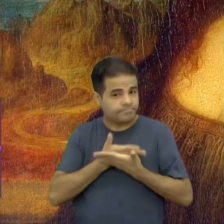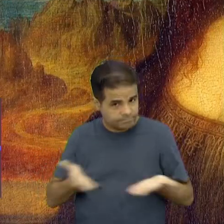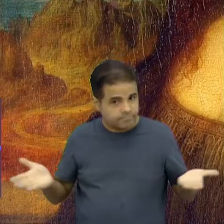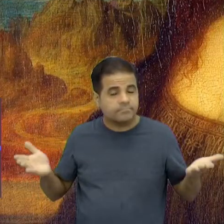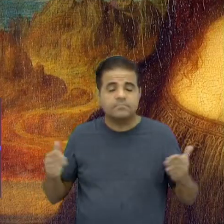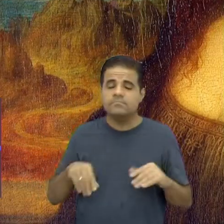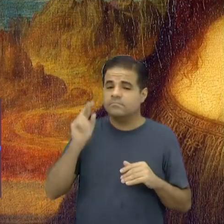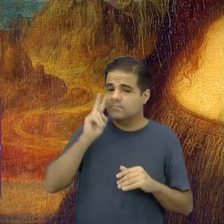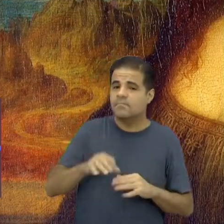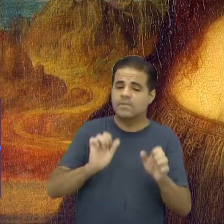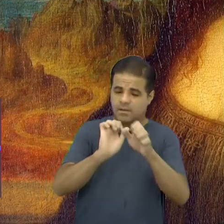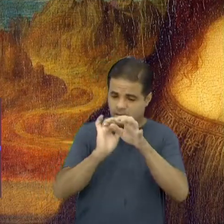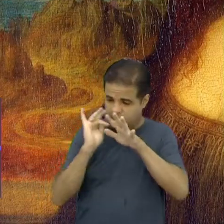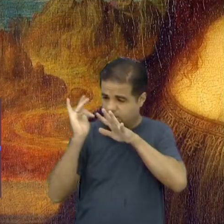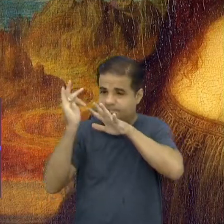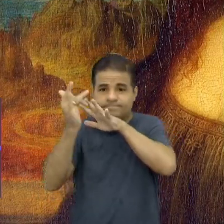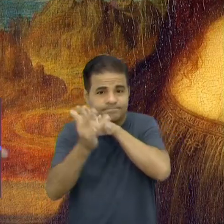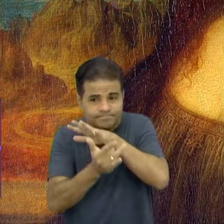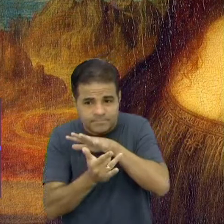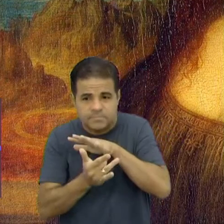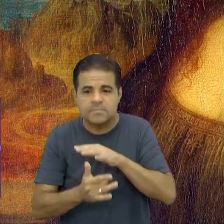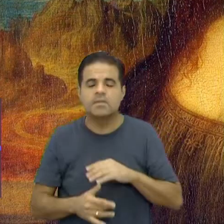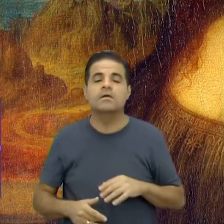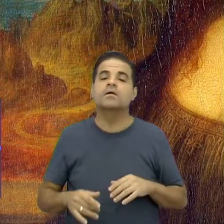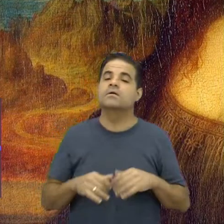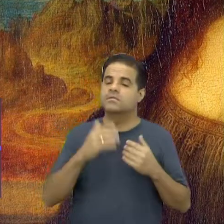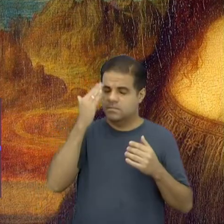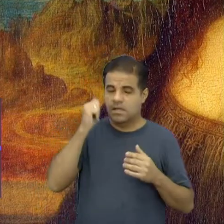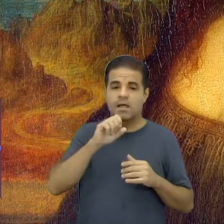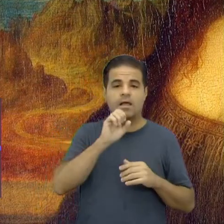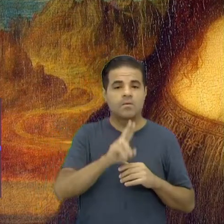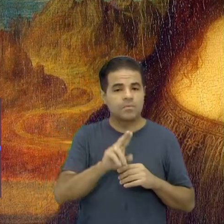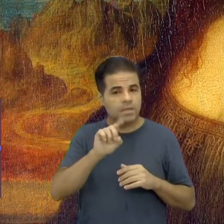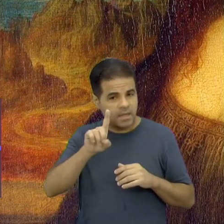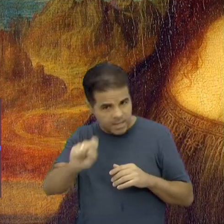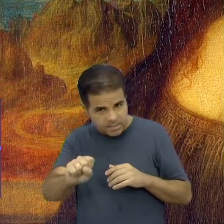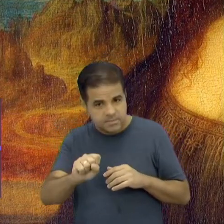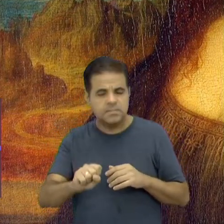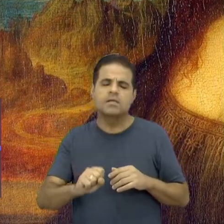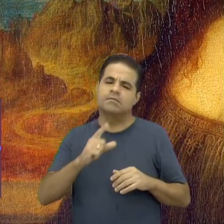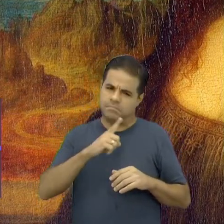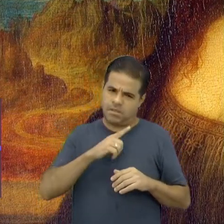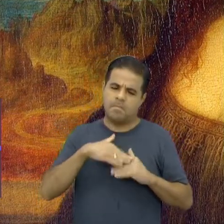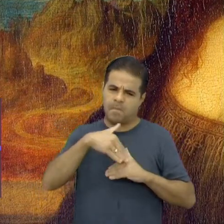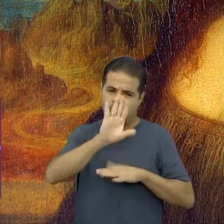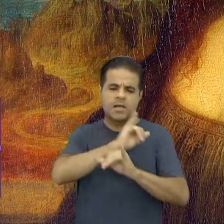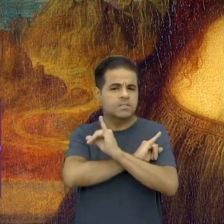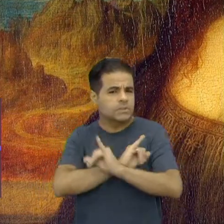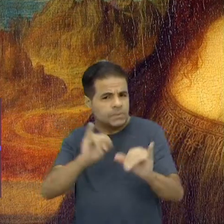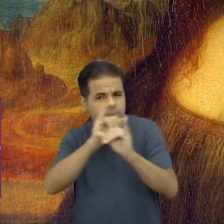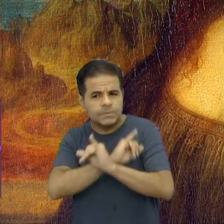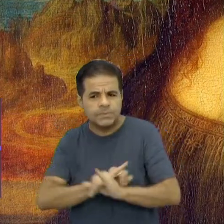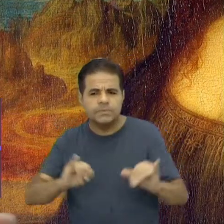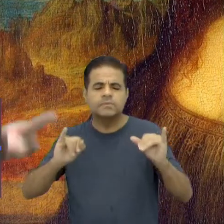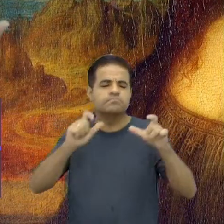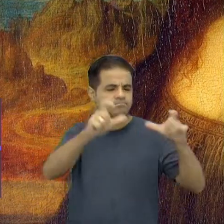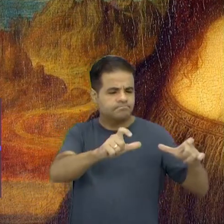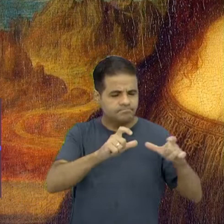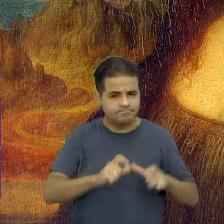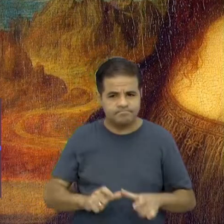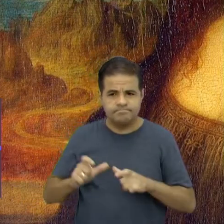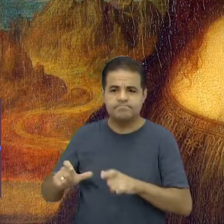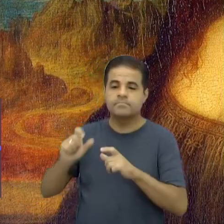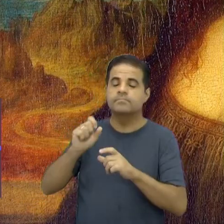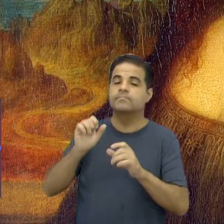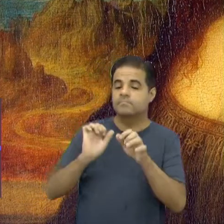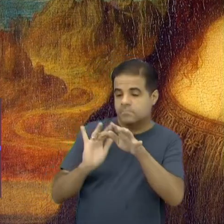essa questão das redes sociais e o social ADS, né? A gente tem muito mais a divulgação dentro desses campos, dentro